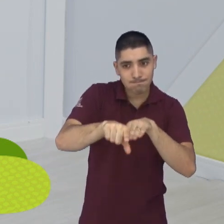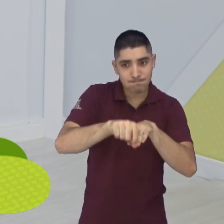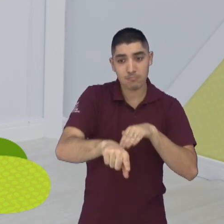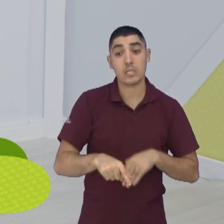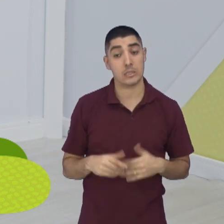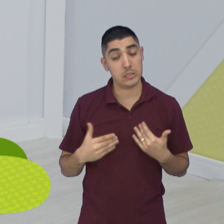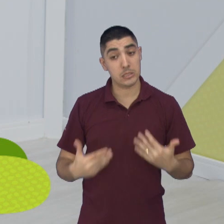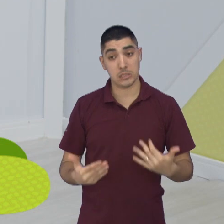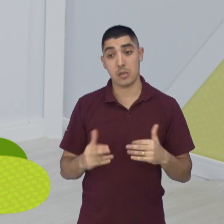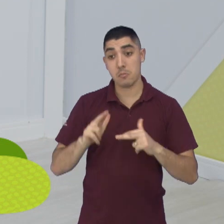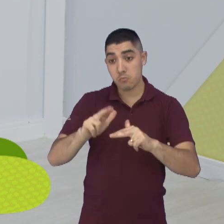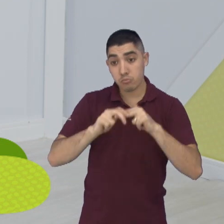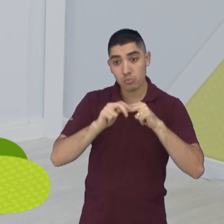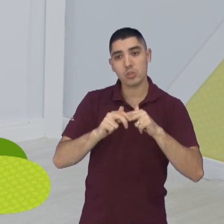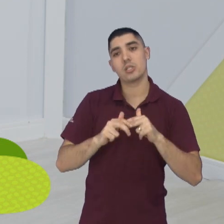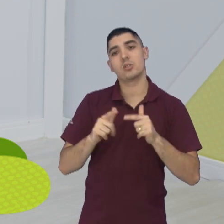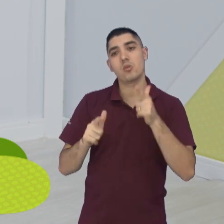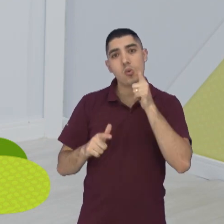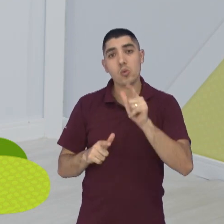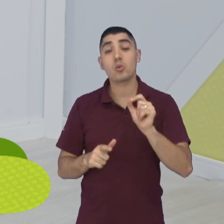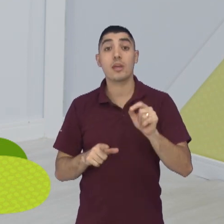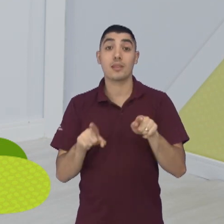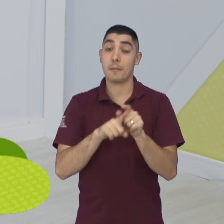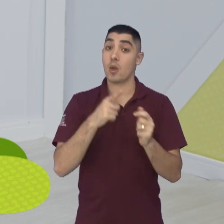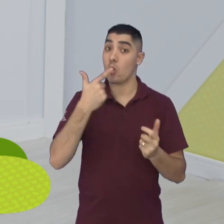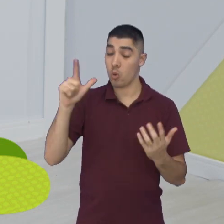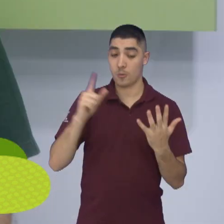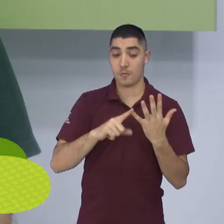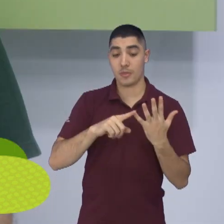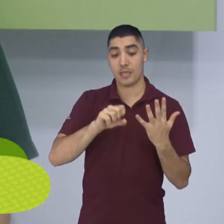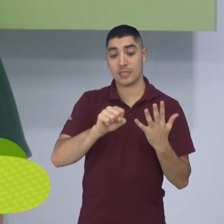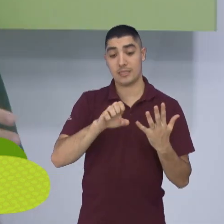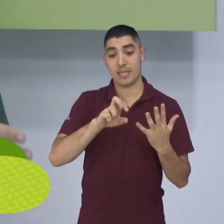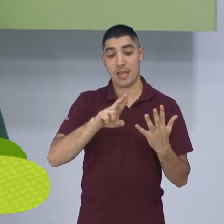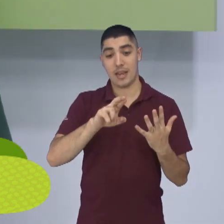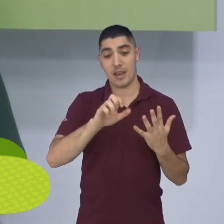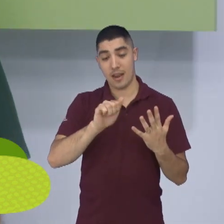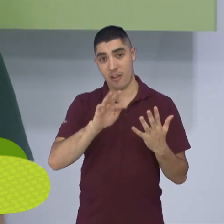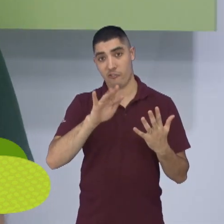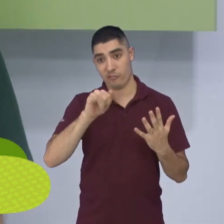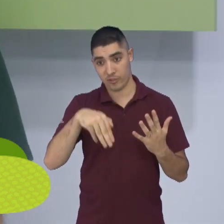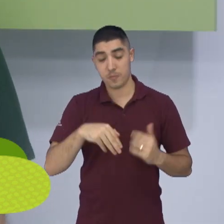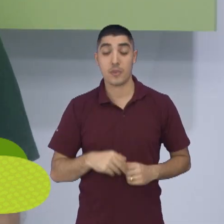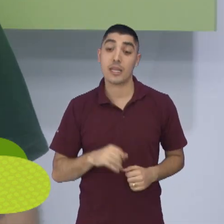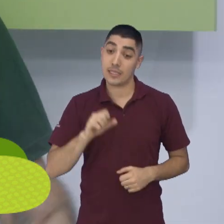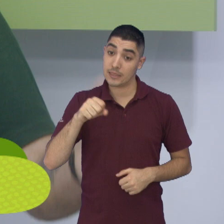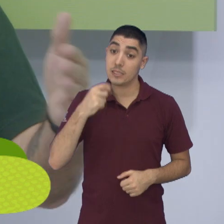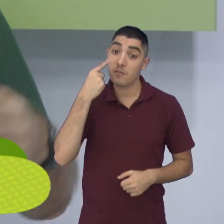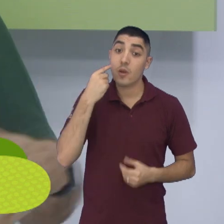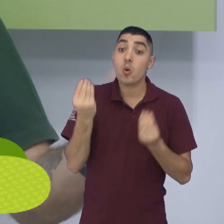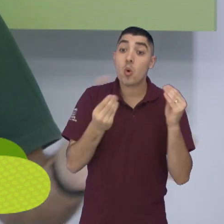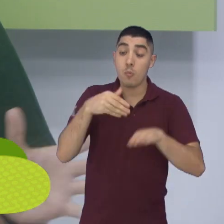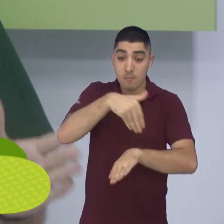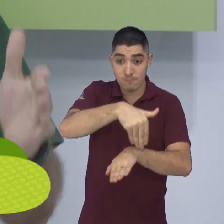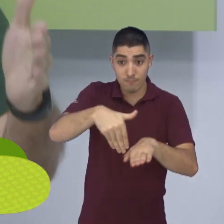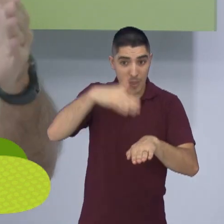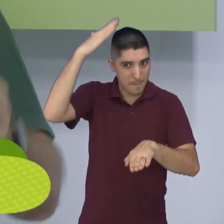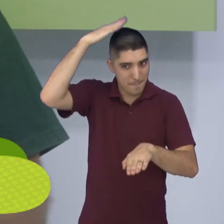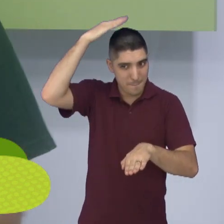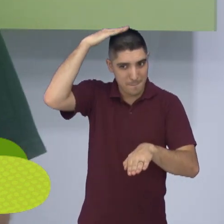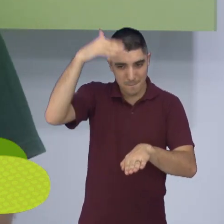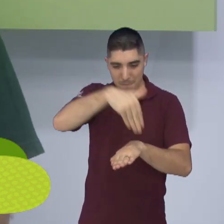mais liberdade para os seus laterais, e também tem o Matheus Serafim, que é um grande velocista. Vai depender como vai funcionar esse meio de campo aí com os alas, né? Você falou que os